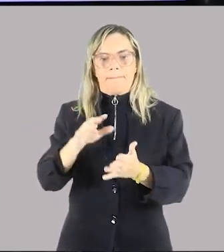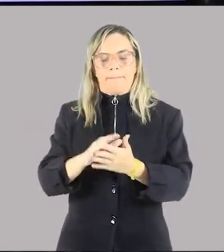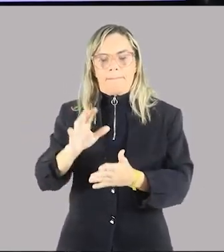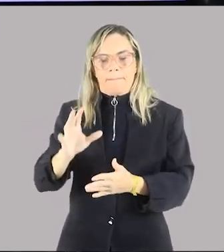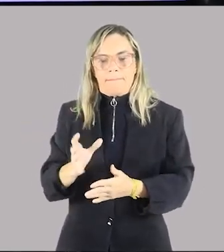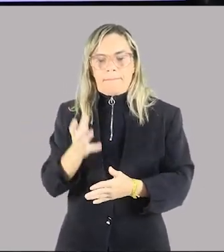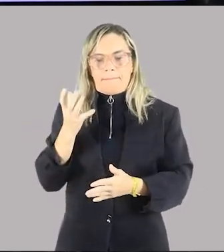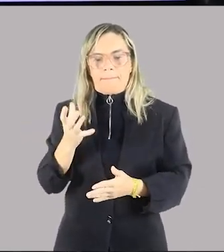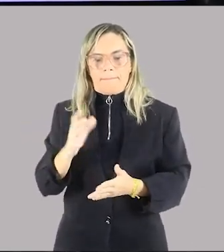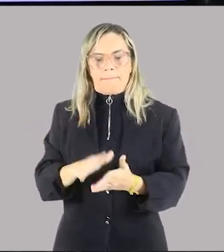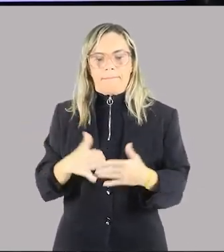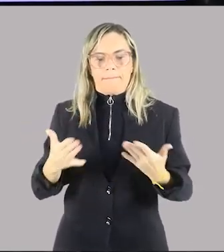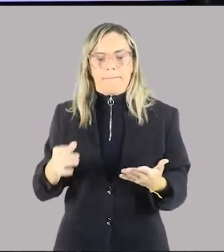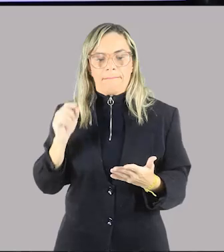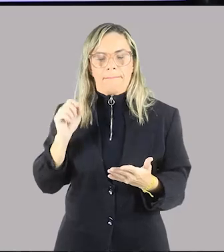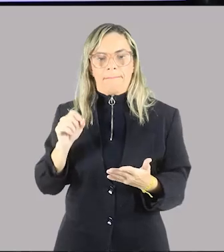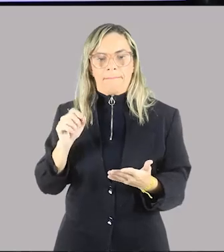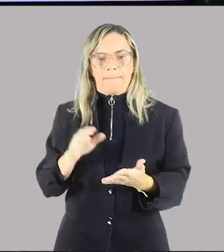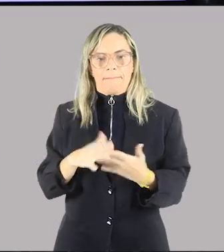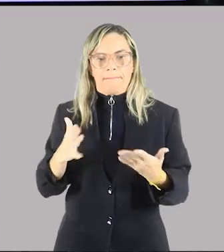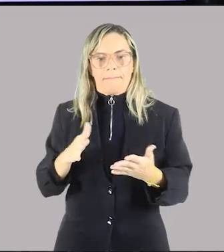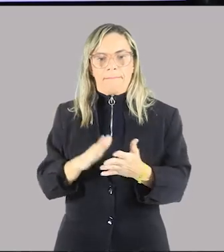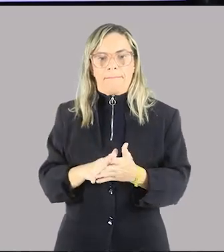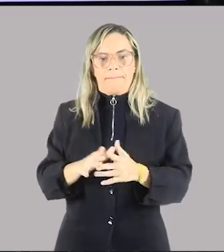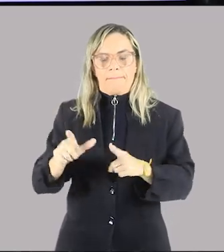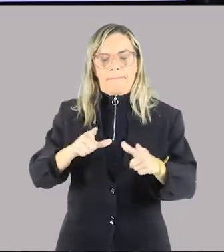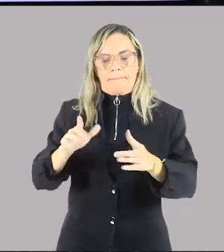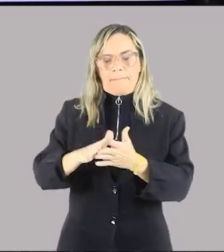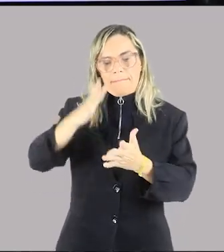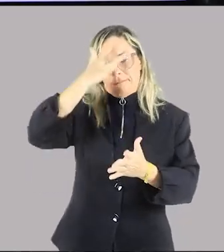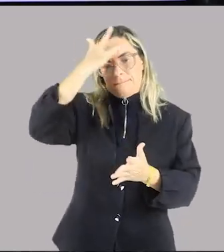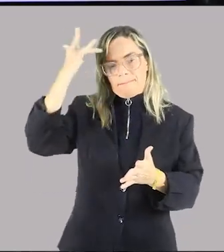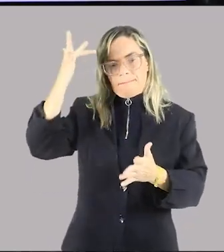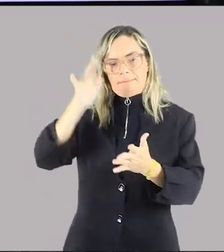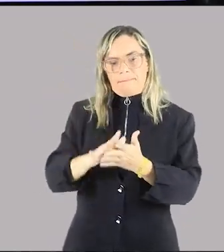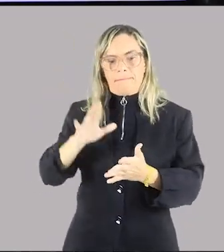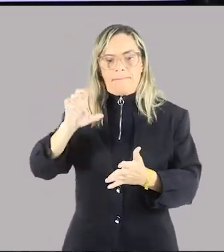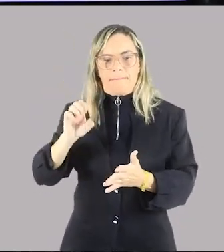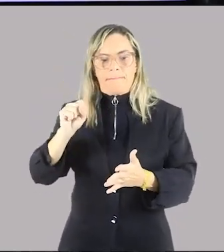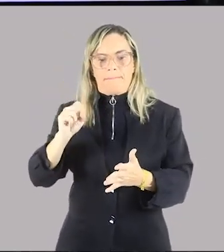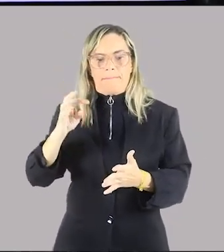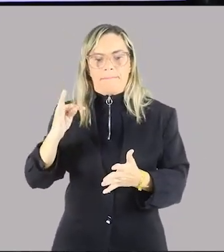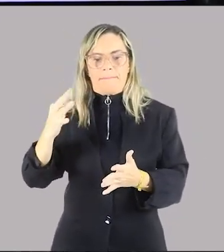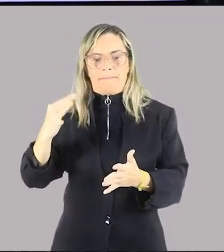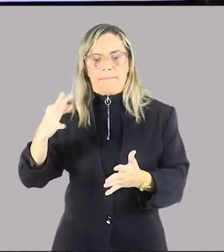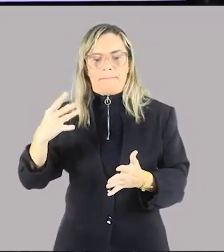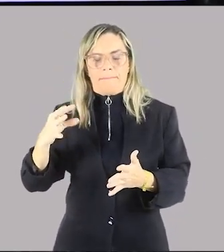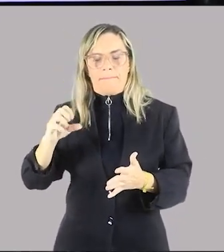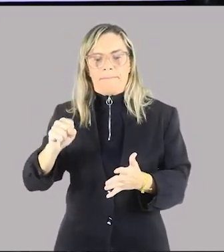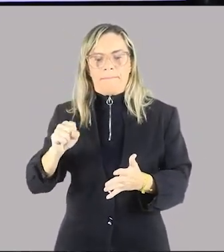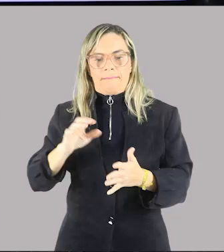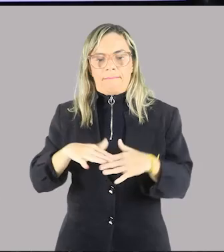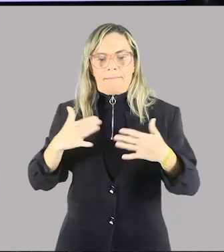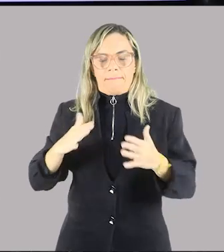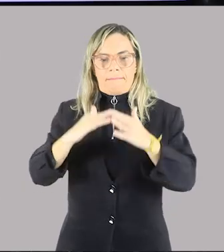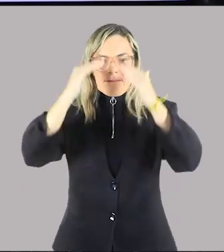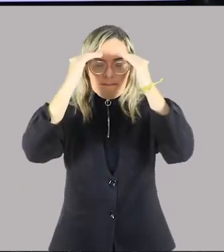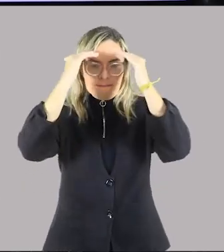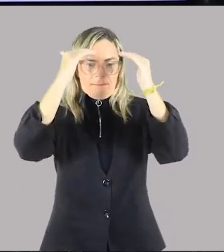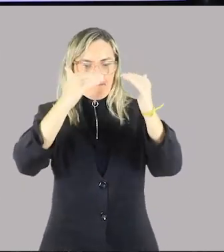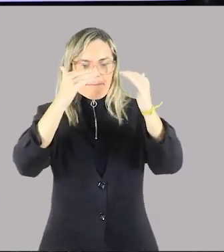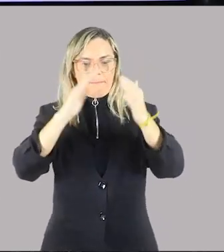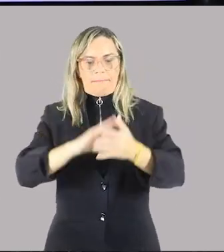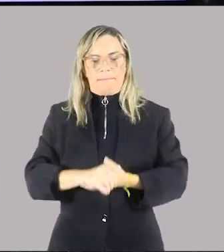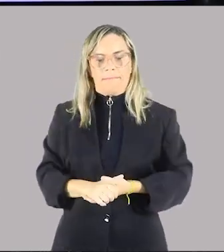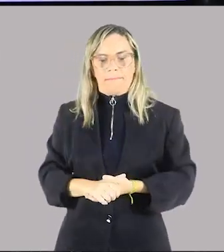regime para o qual os servidores estatais estatutários estarão obedecendo,